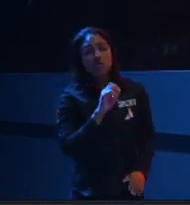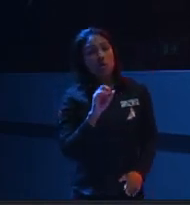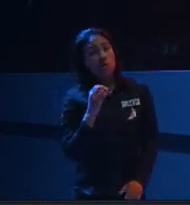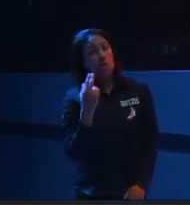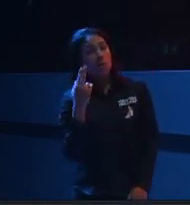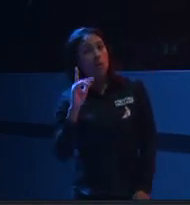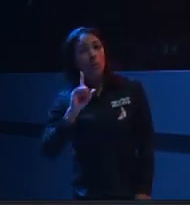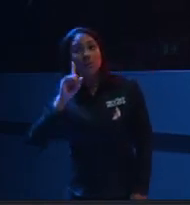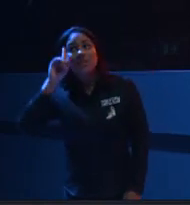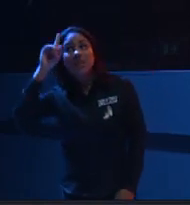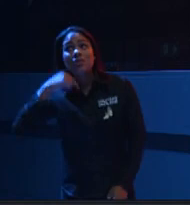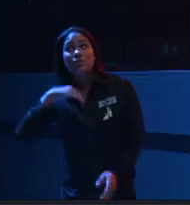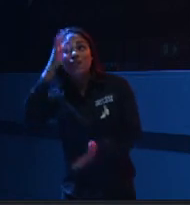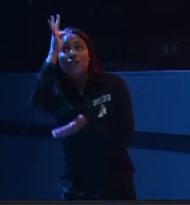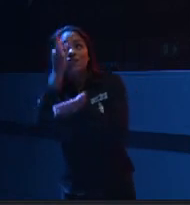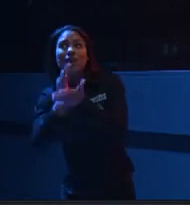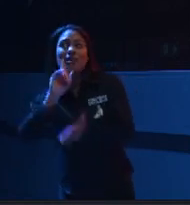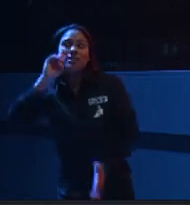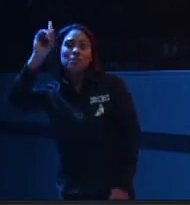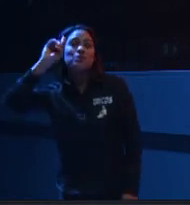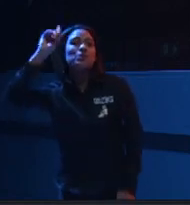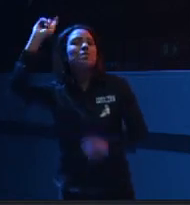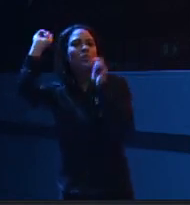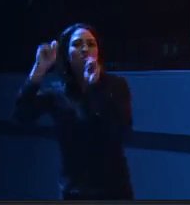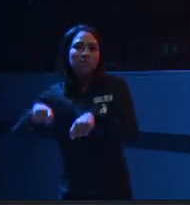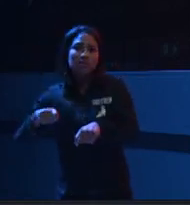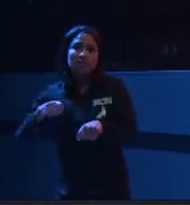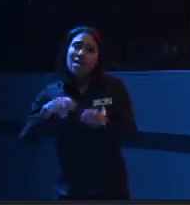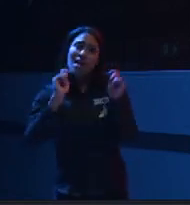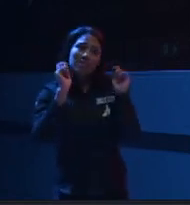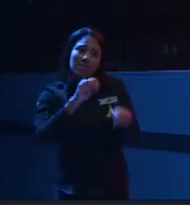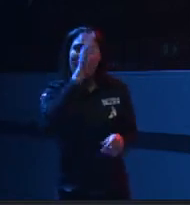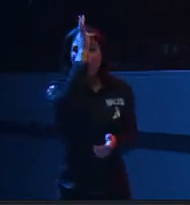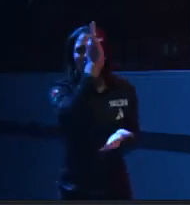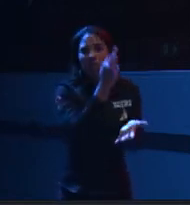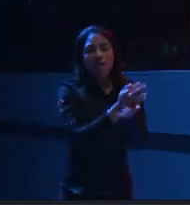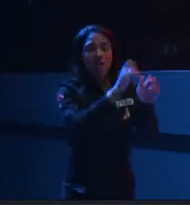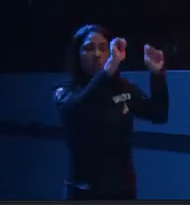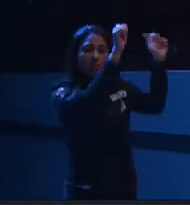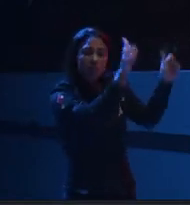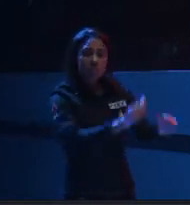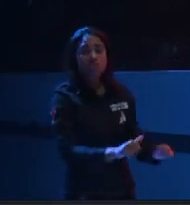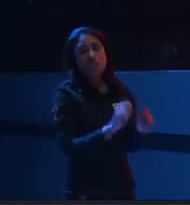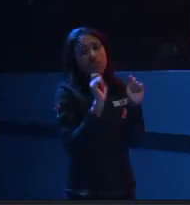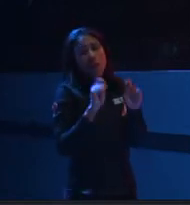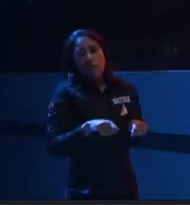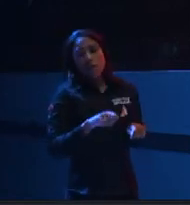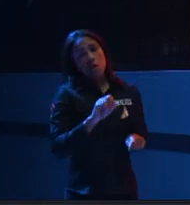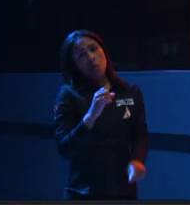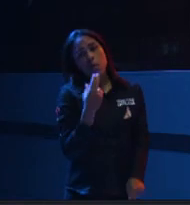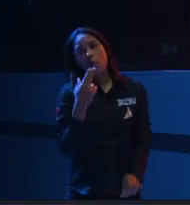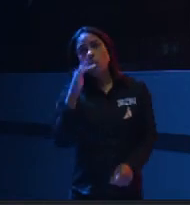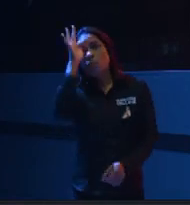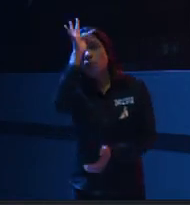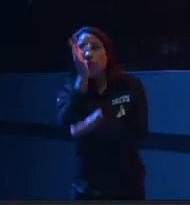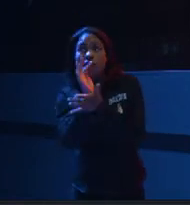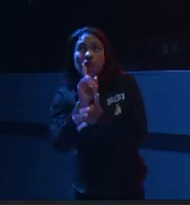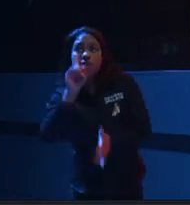é uma feitiçaria posso ter fé no objeto eu posso ter ficado uma imagem eu posso ter fé em Deus